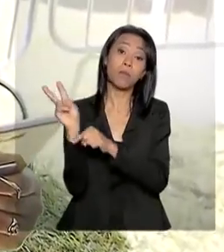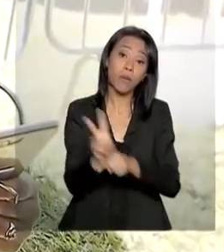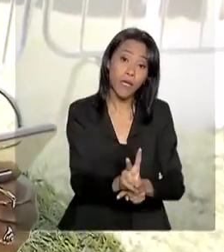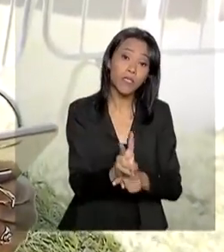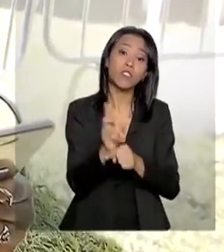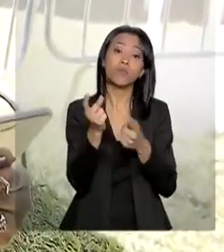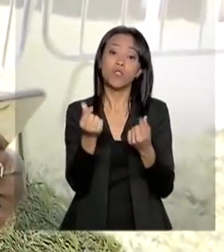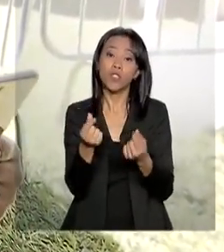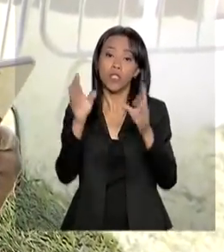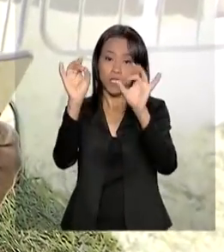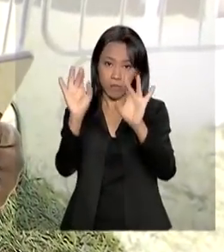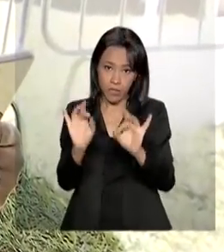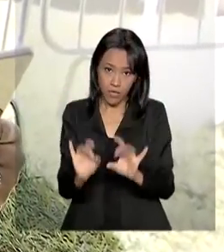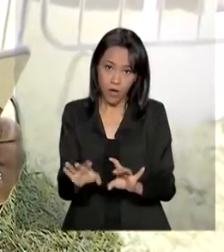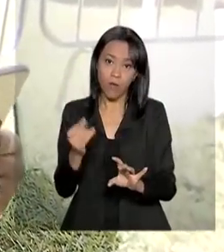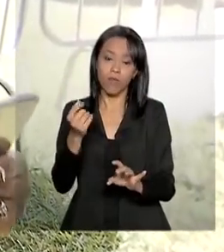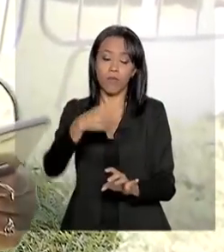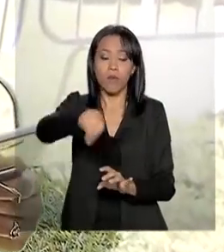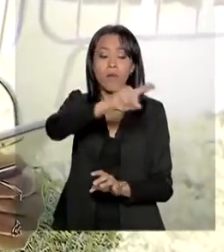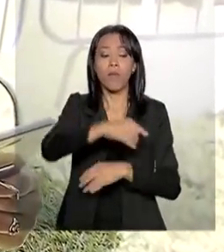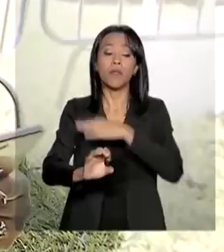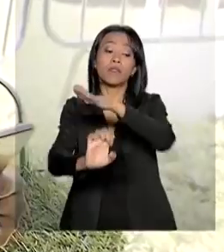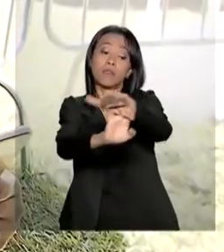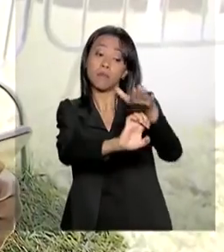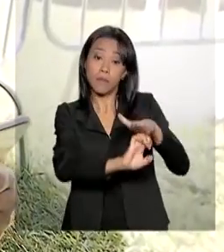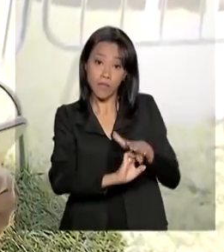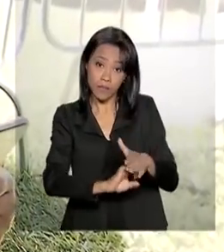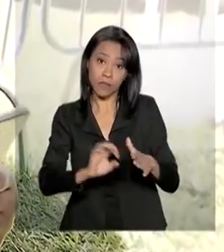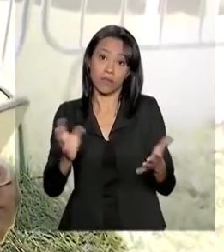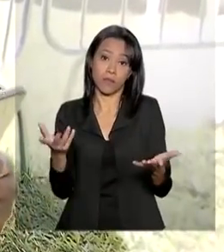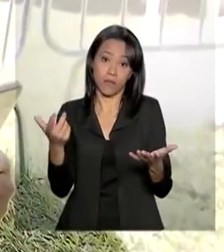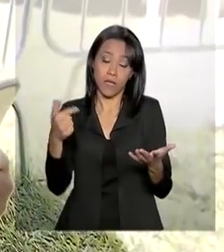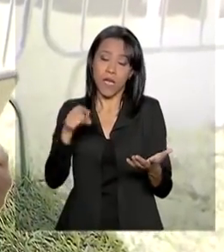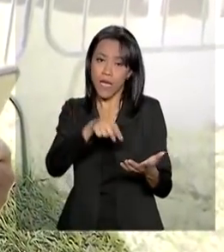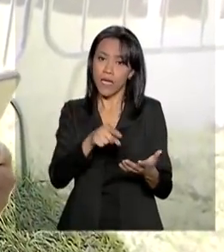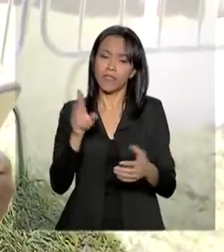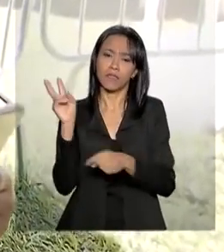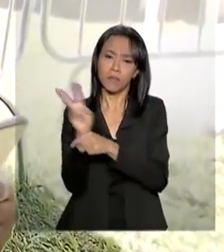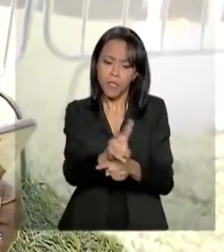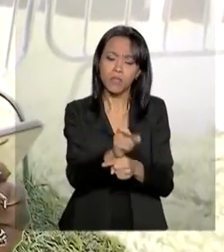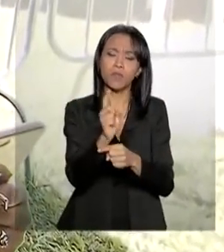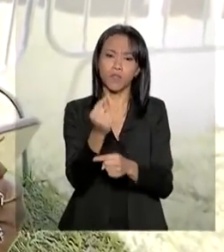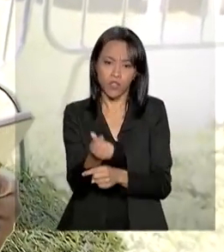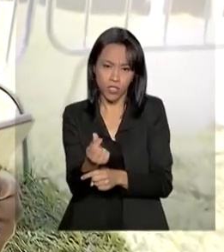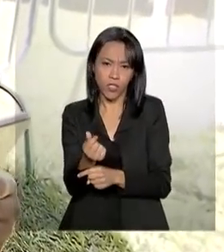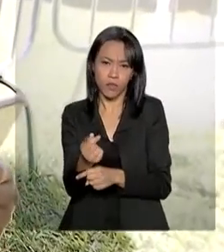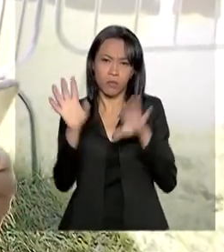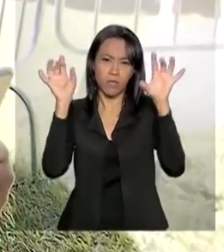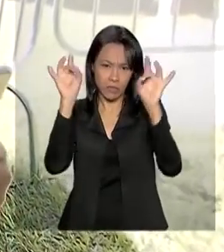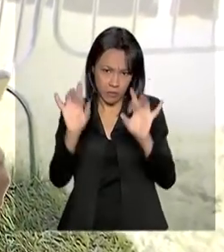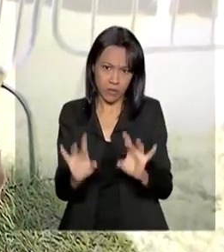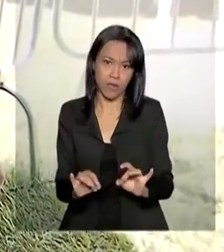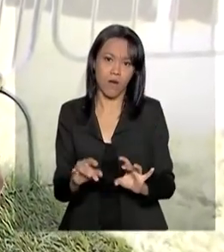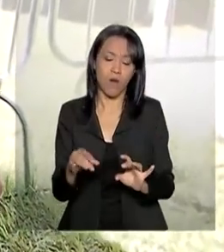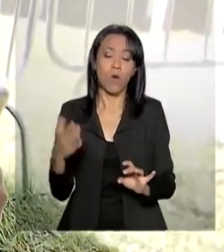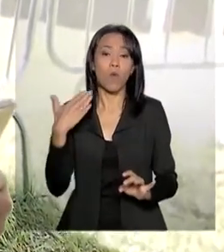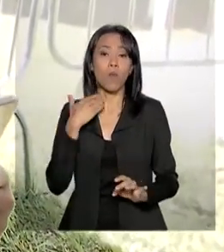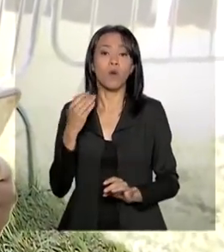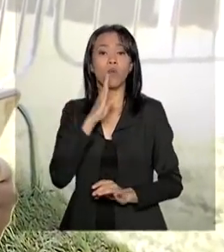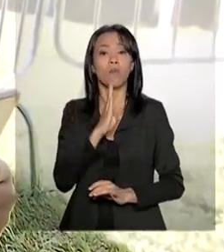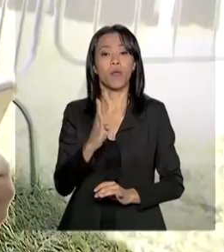municípios afetadas pelo rompimento de barragens. Além dessa linha de crédito diferenciada, o BNDES vai permitir